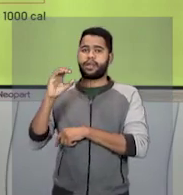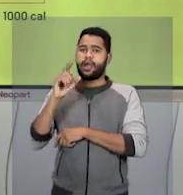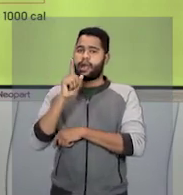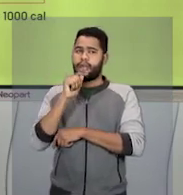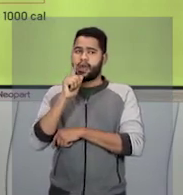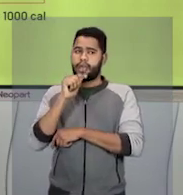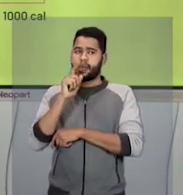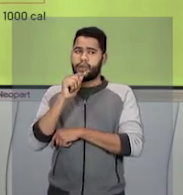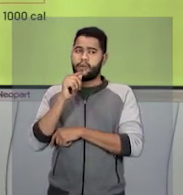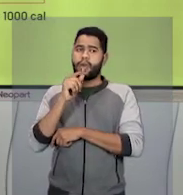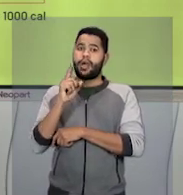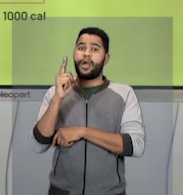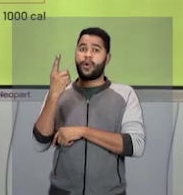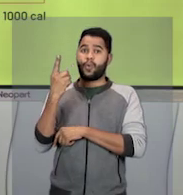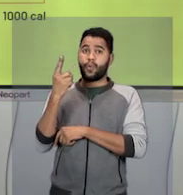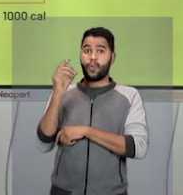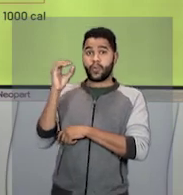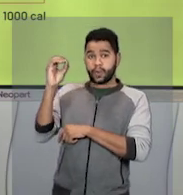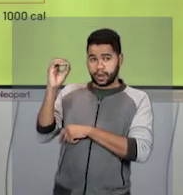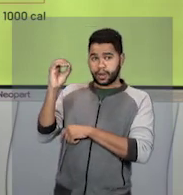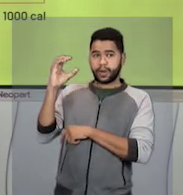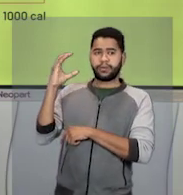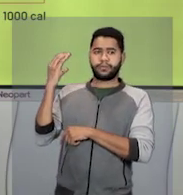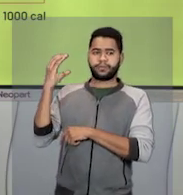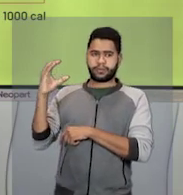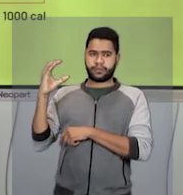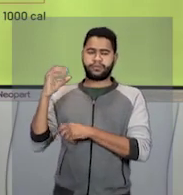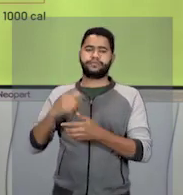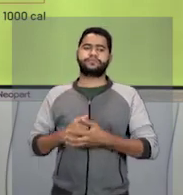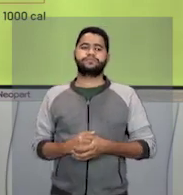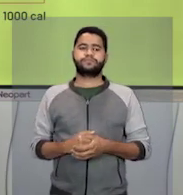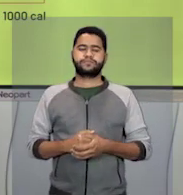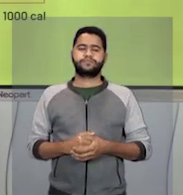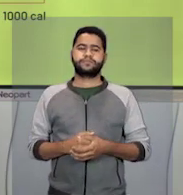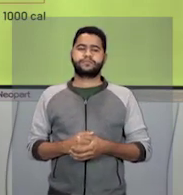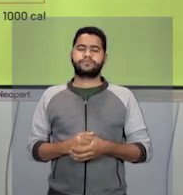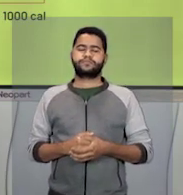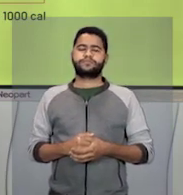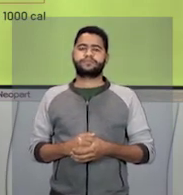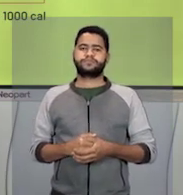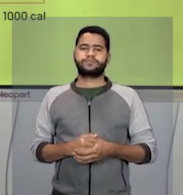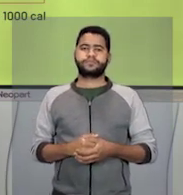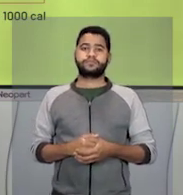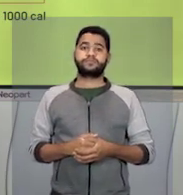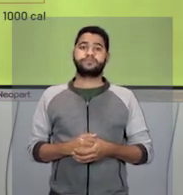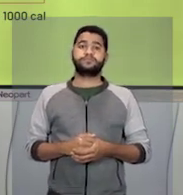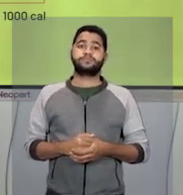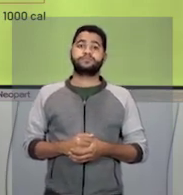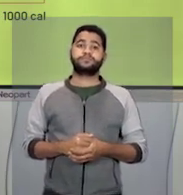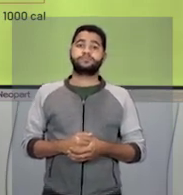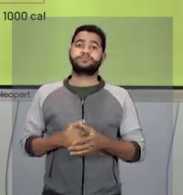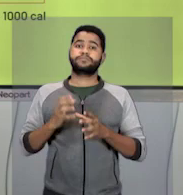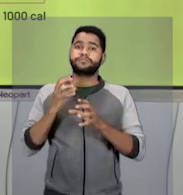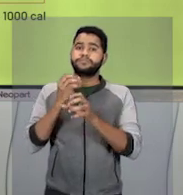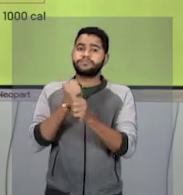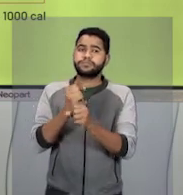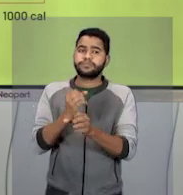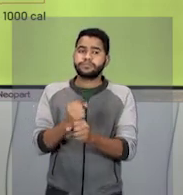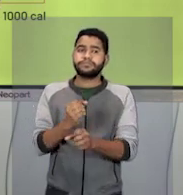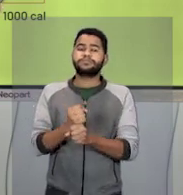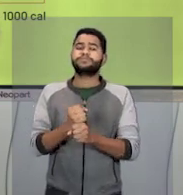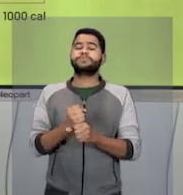1 grau Celsius. Apenas 1 grama de água a 1 grau Celsius. E pelos cálculos,